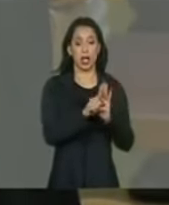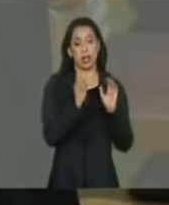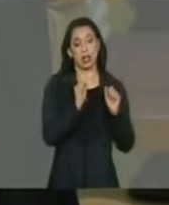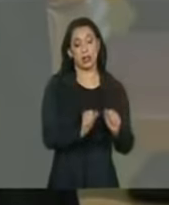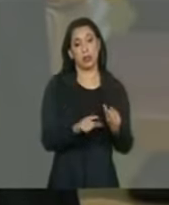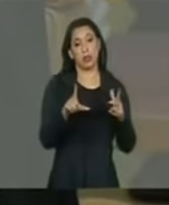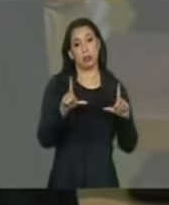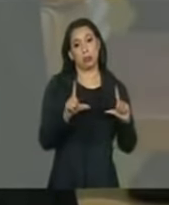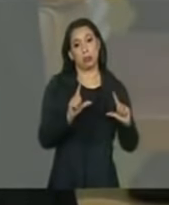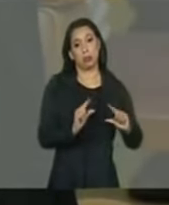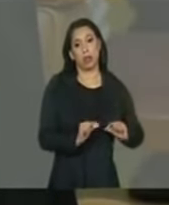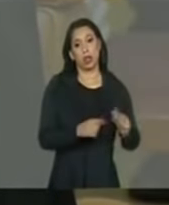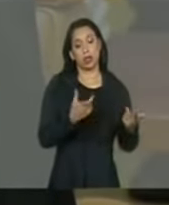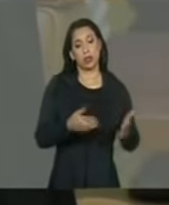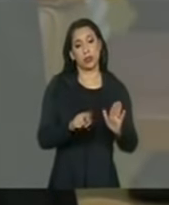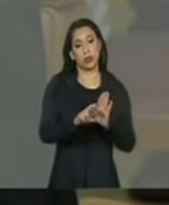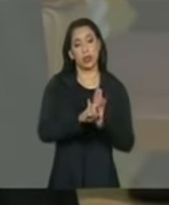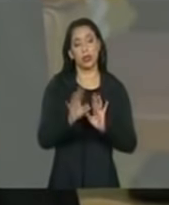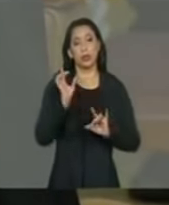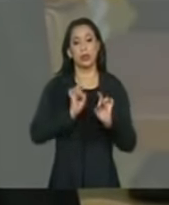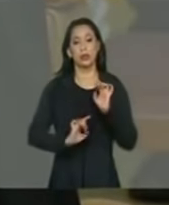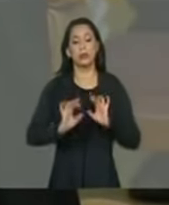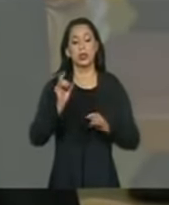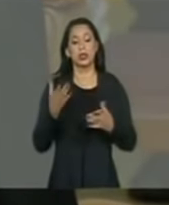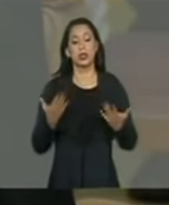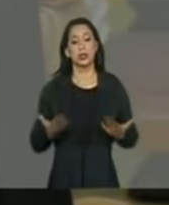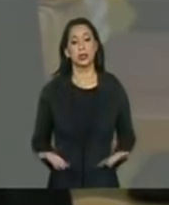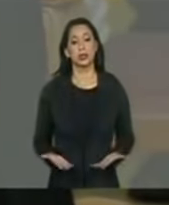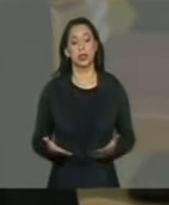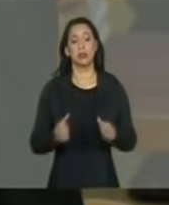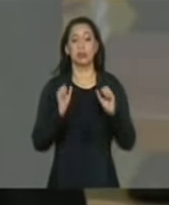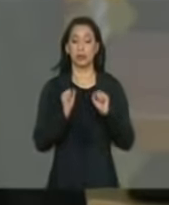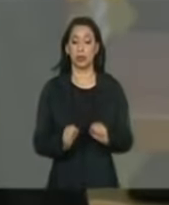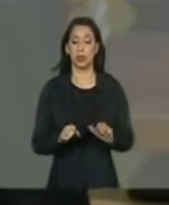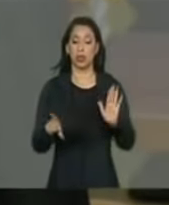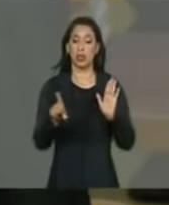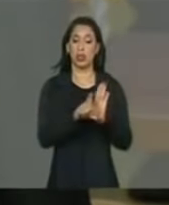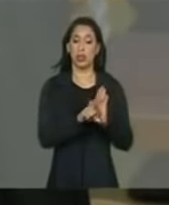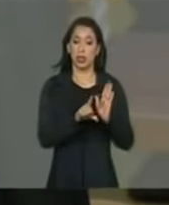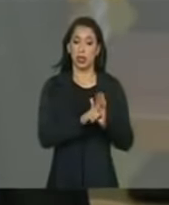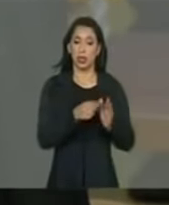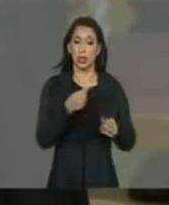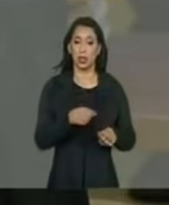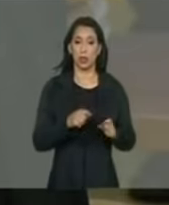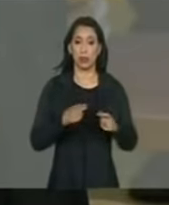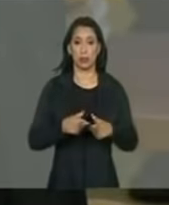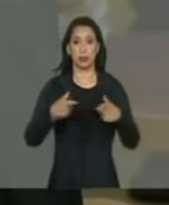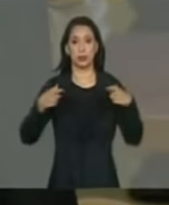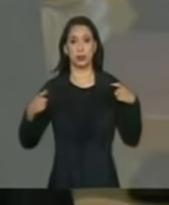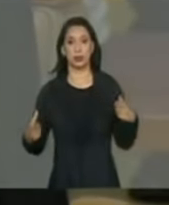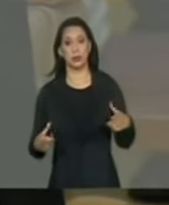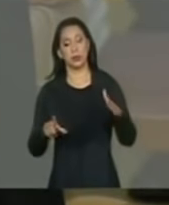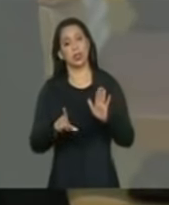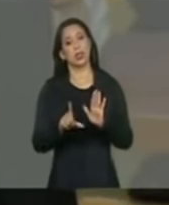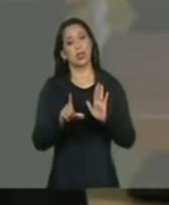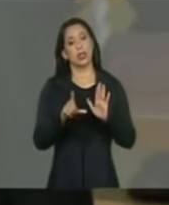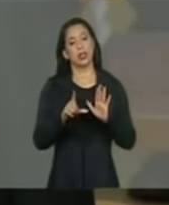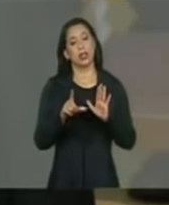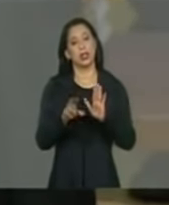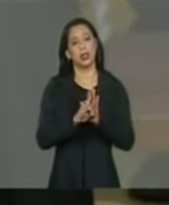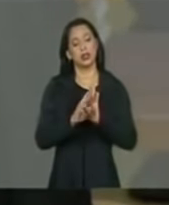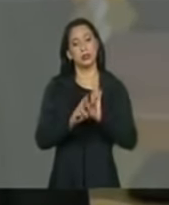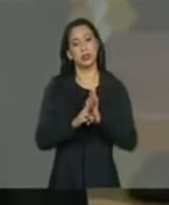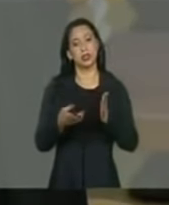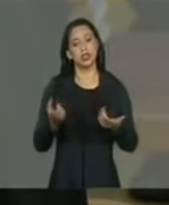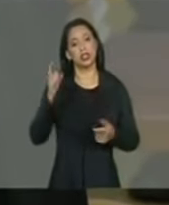hipóteses de recursos especiais e extraordinários poderia legislador ampliar seus requisitos poderia o legislador